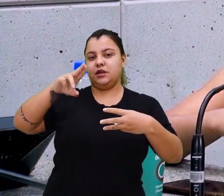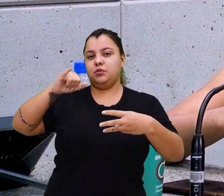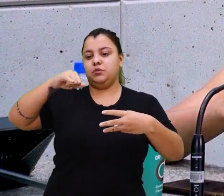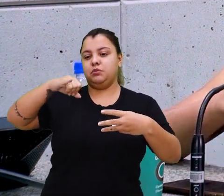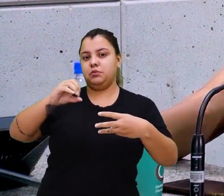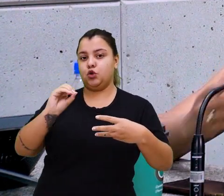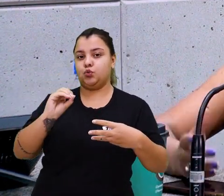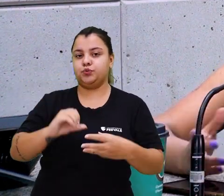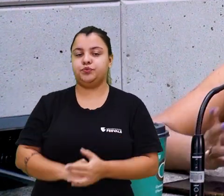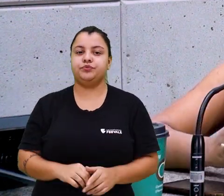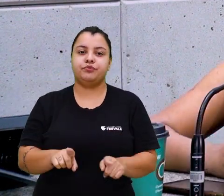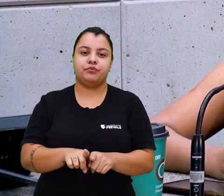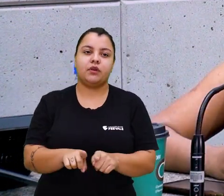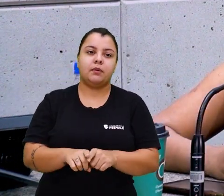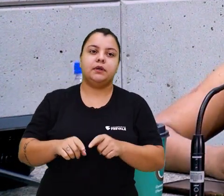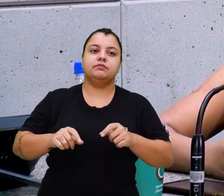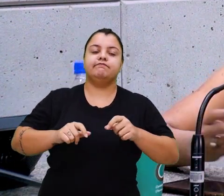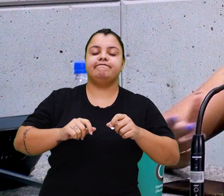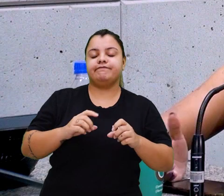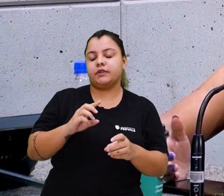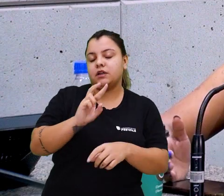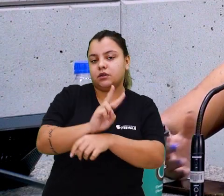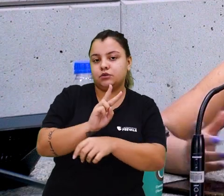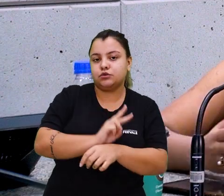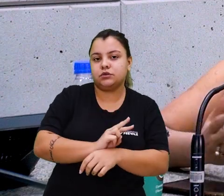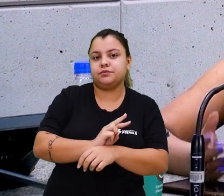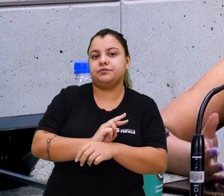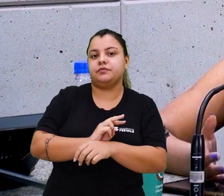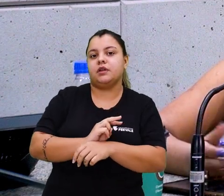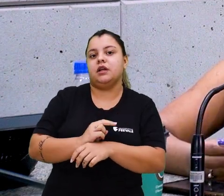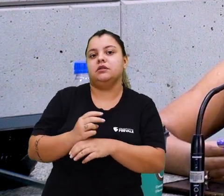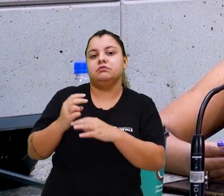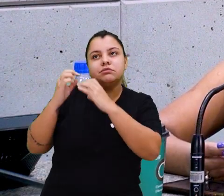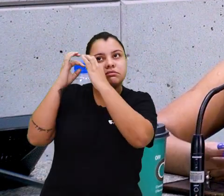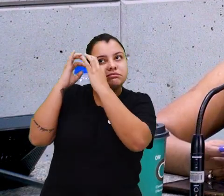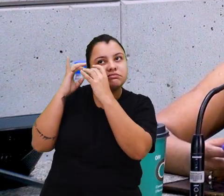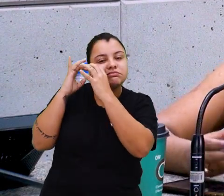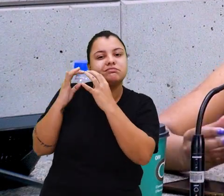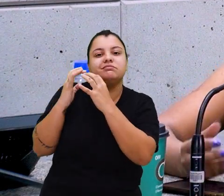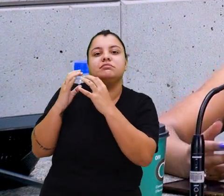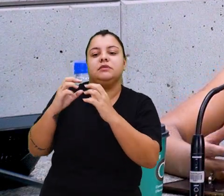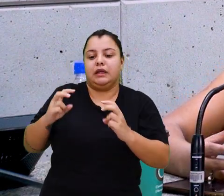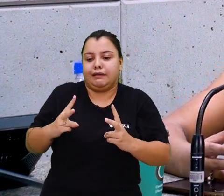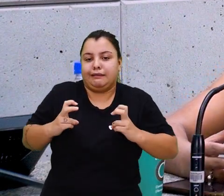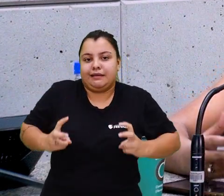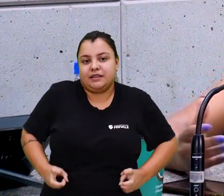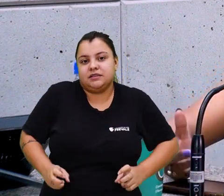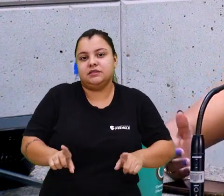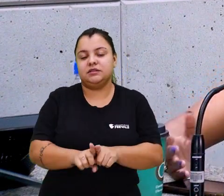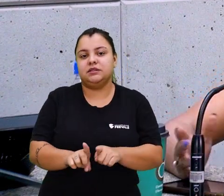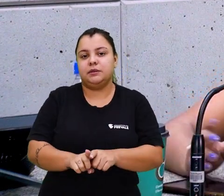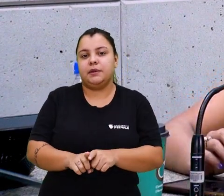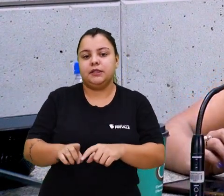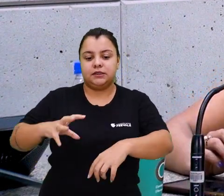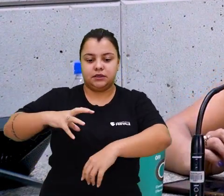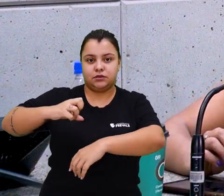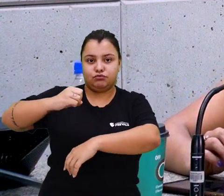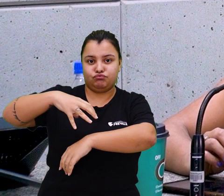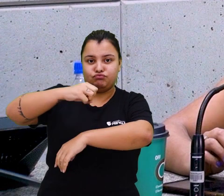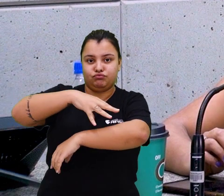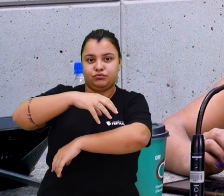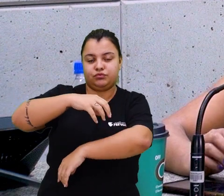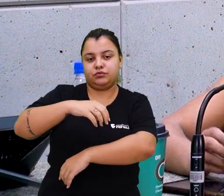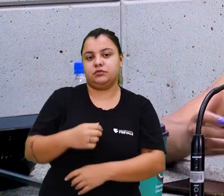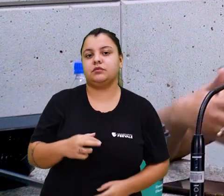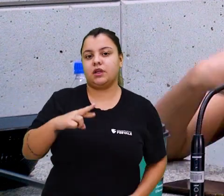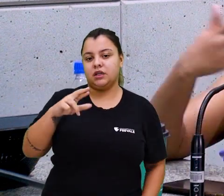com pacientes com tumores cânceres e também com a questão do diagnóstico por imagem que é a parte de radiação então o